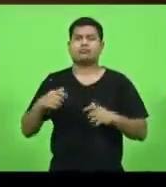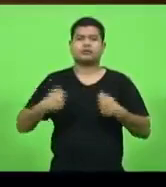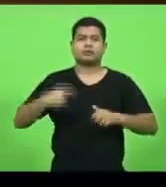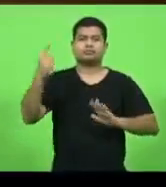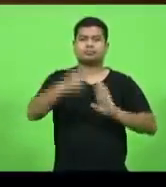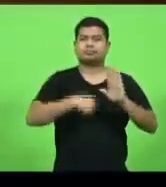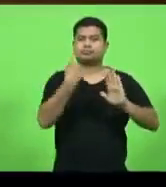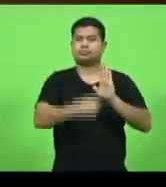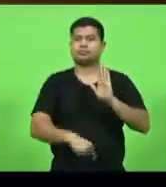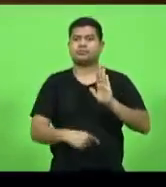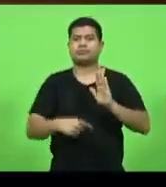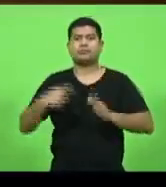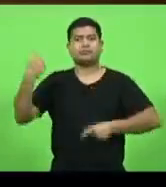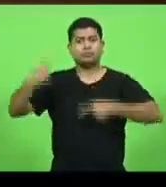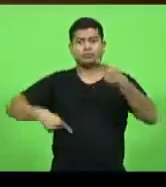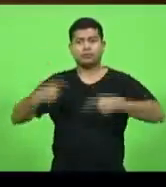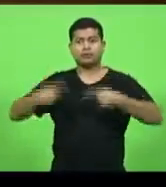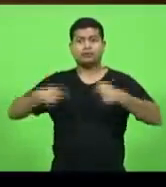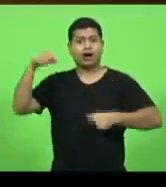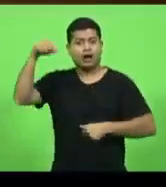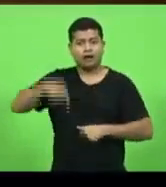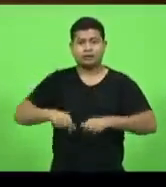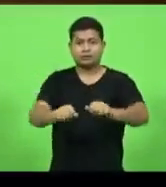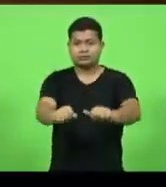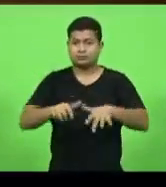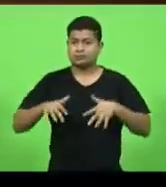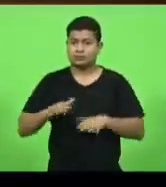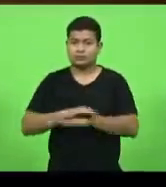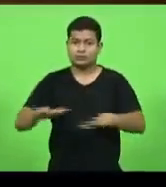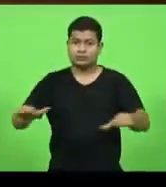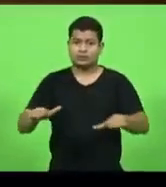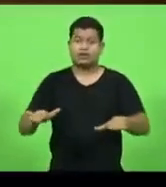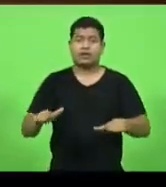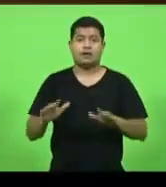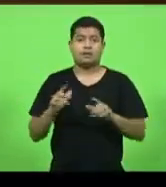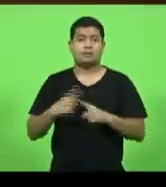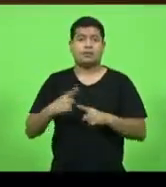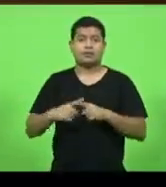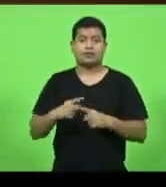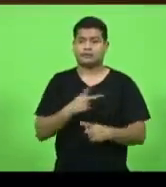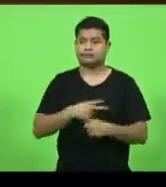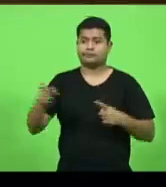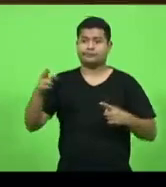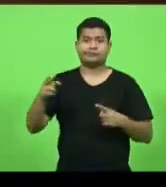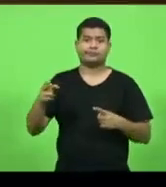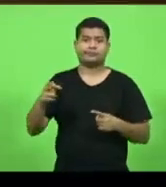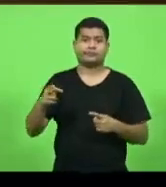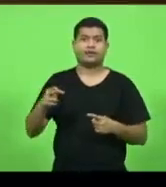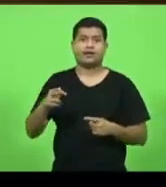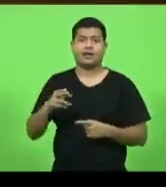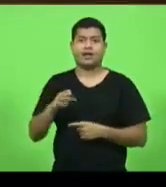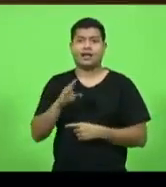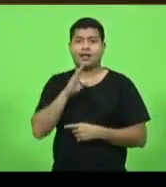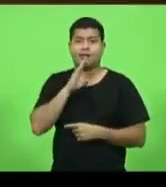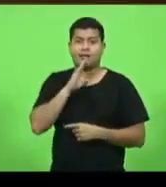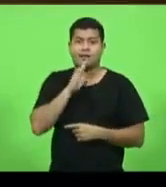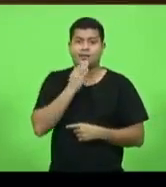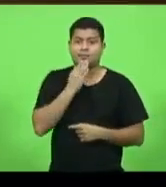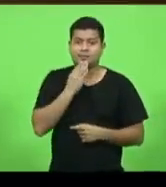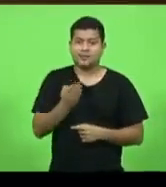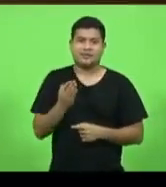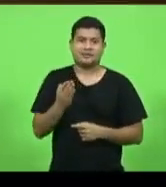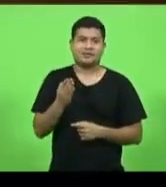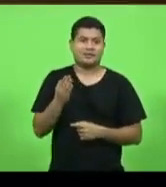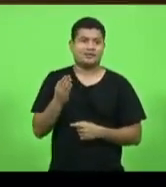só aqui, já que não se venceu a resposta do pedido de diligência. Então, eu peço